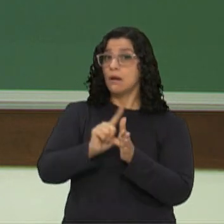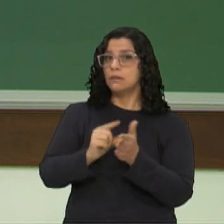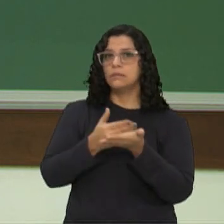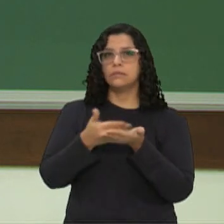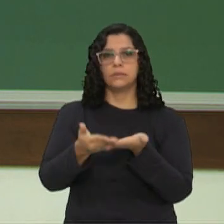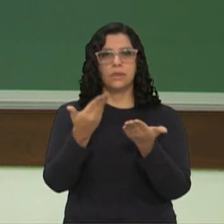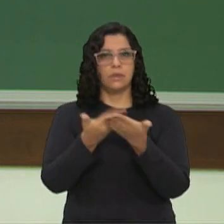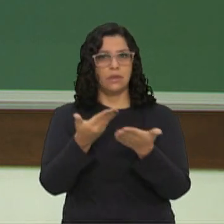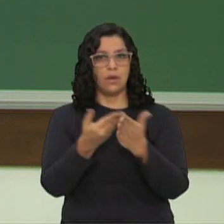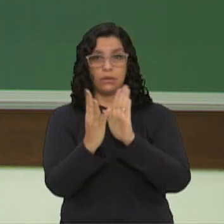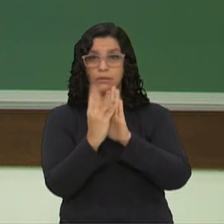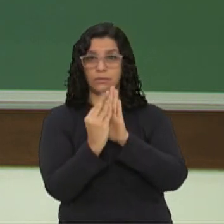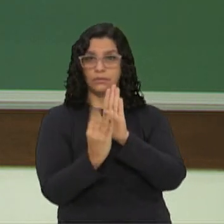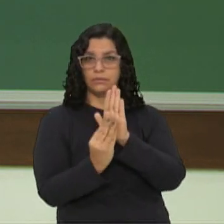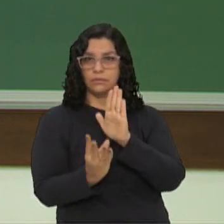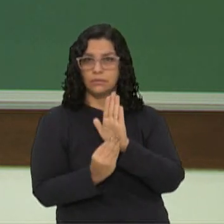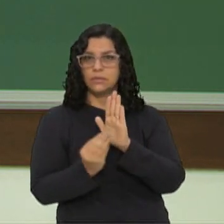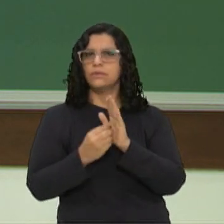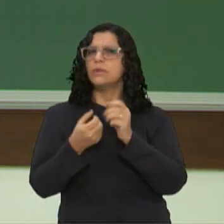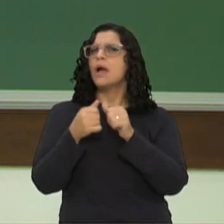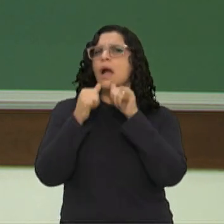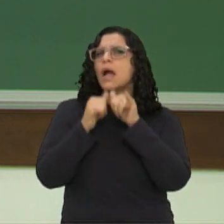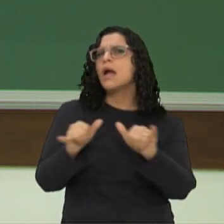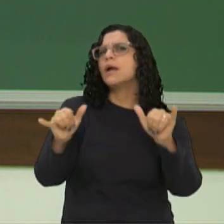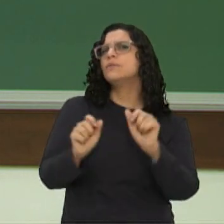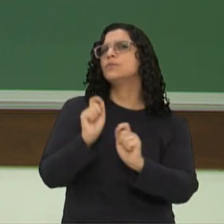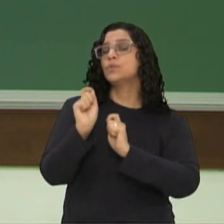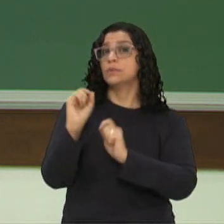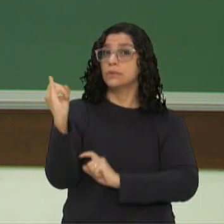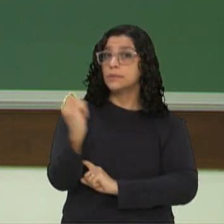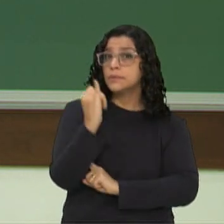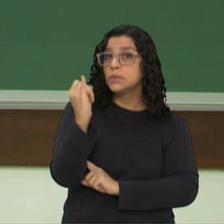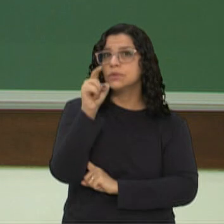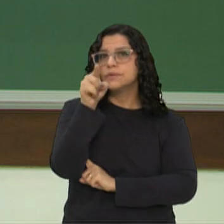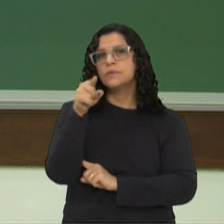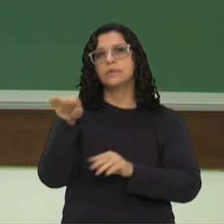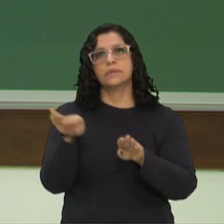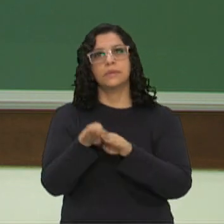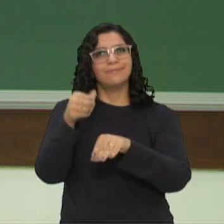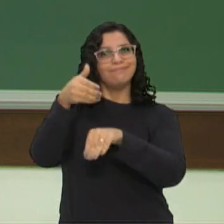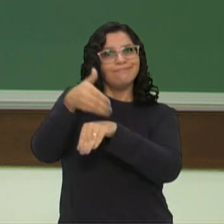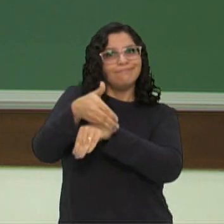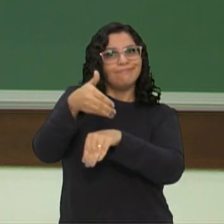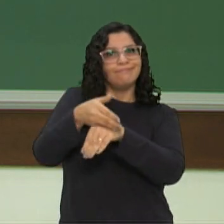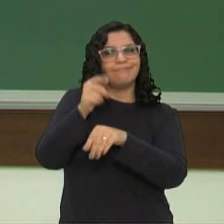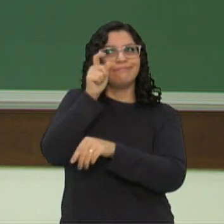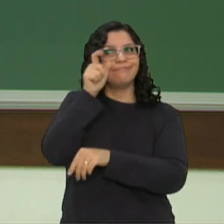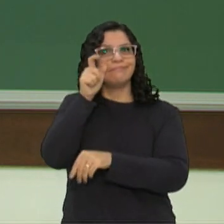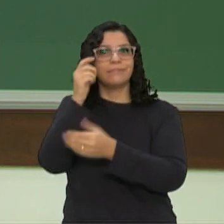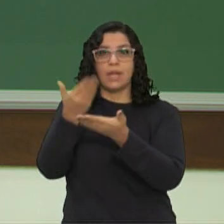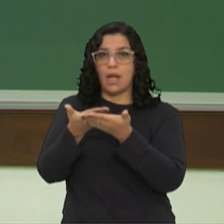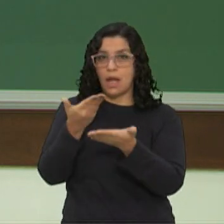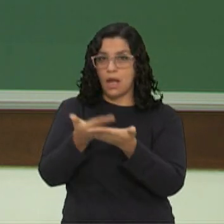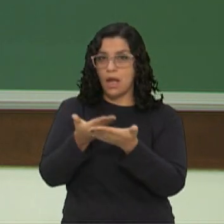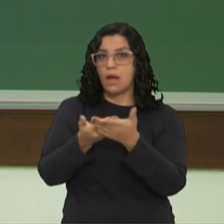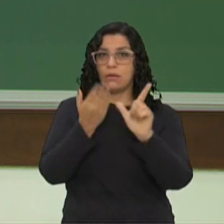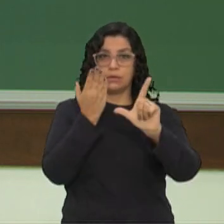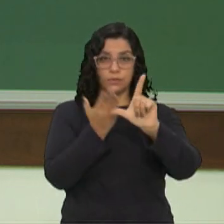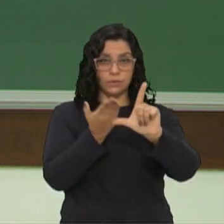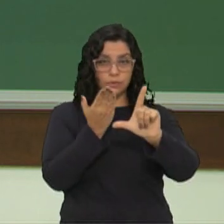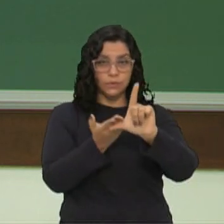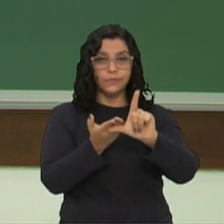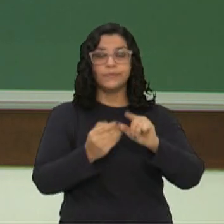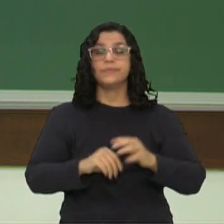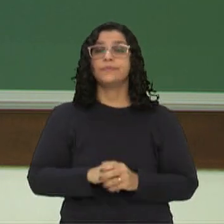iniciarmos os nossos conteúdos, quero reforçar a importância de vocês estarem lá assistindo às aulas no Classroom,